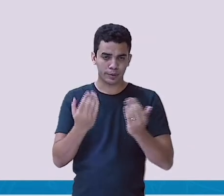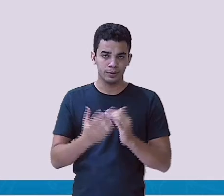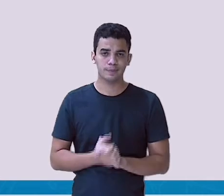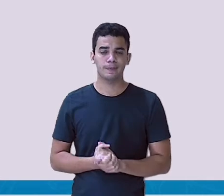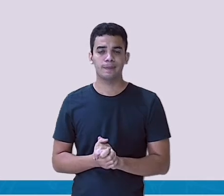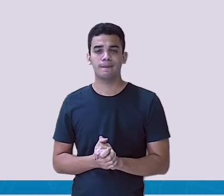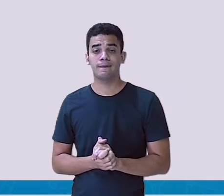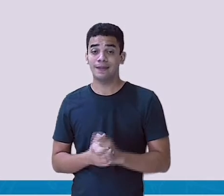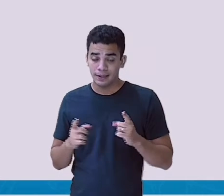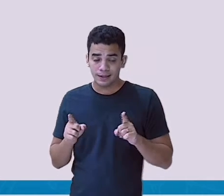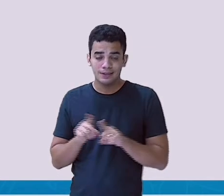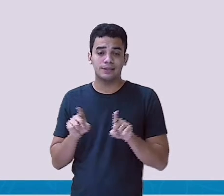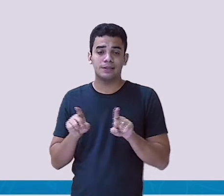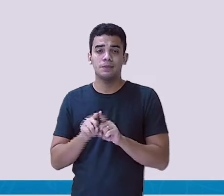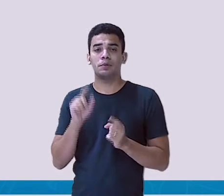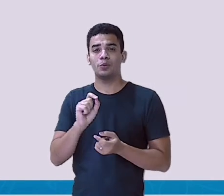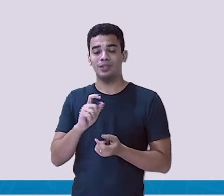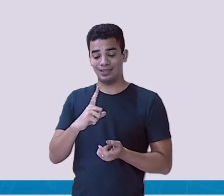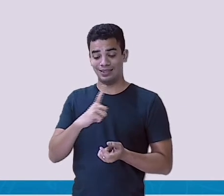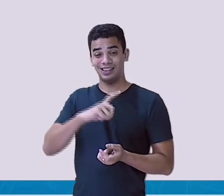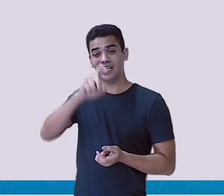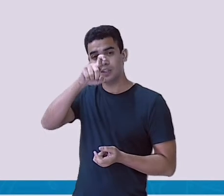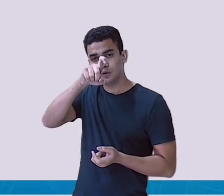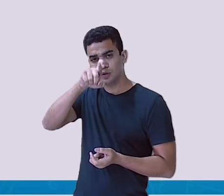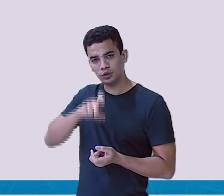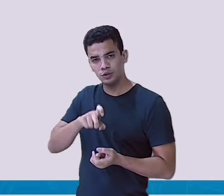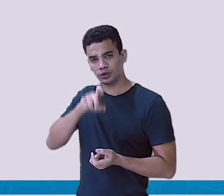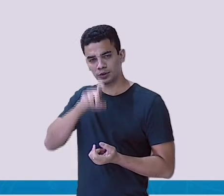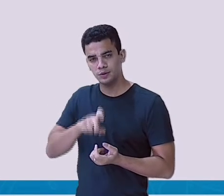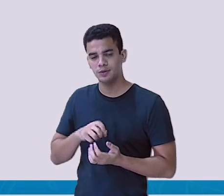E, além disso, eu tenho X.